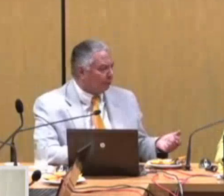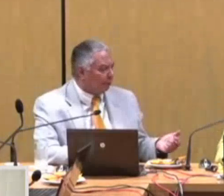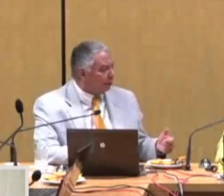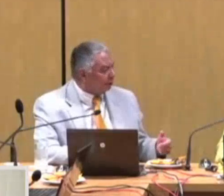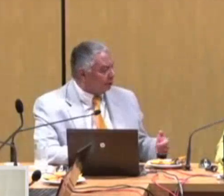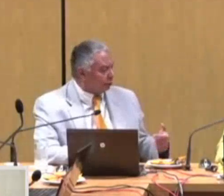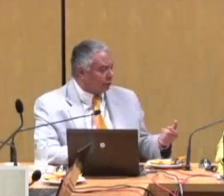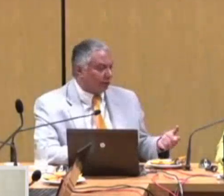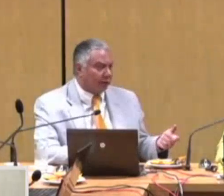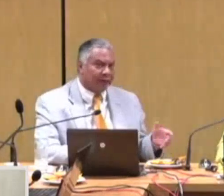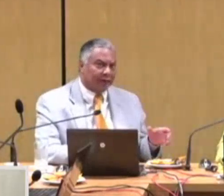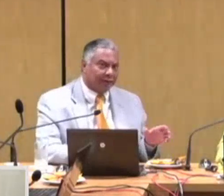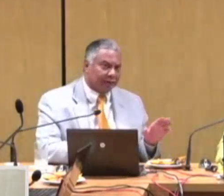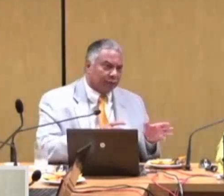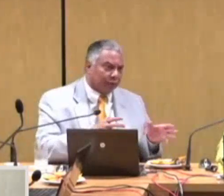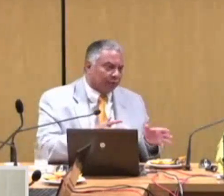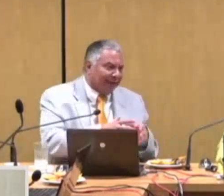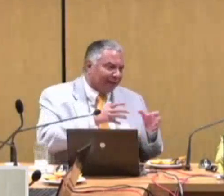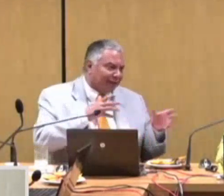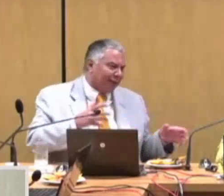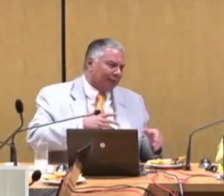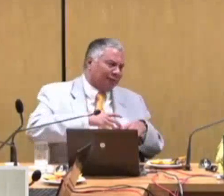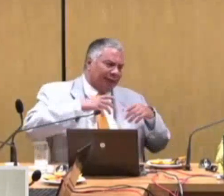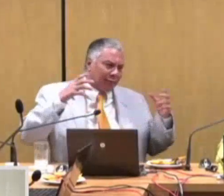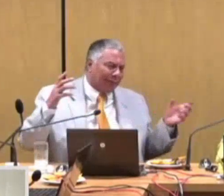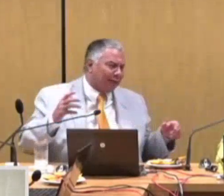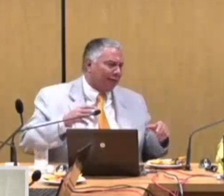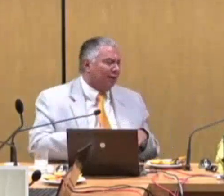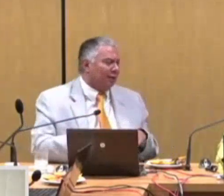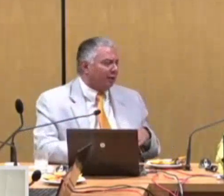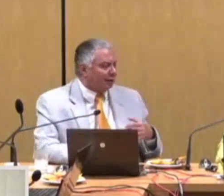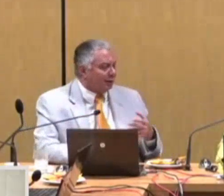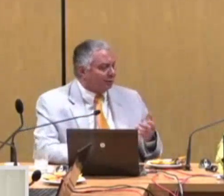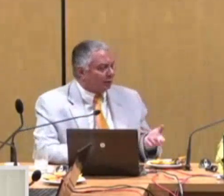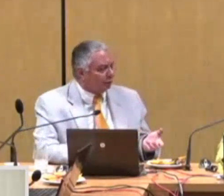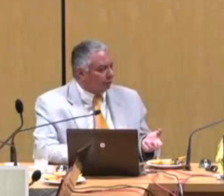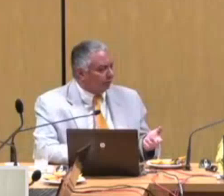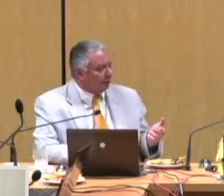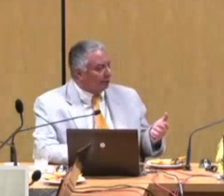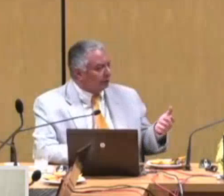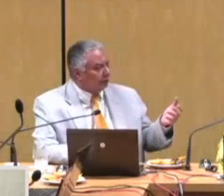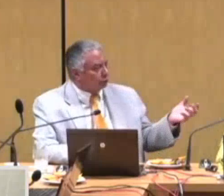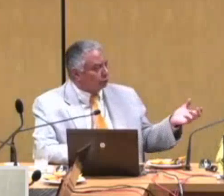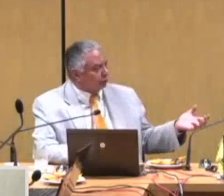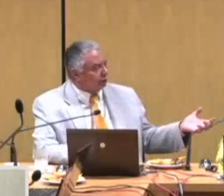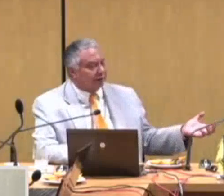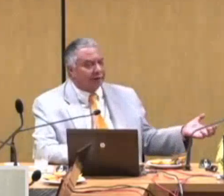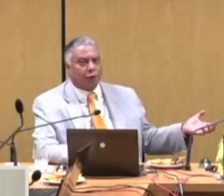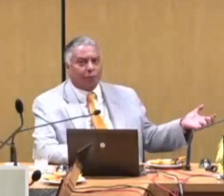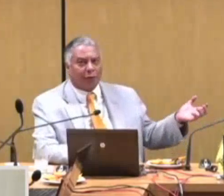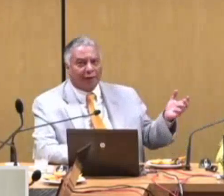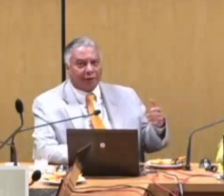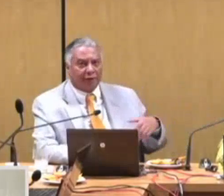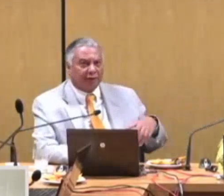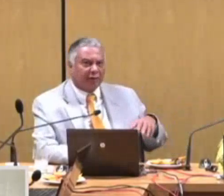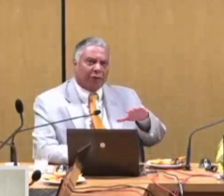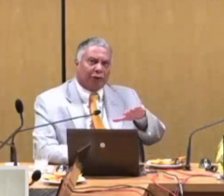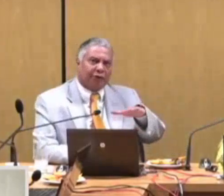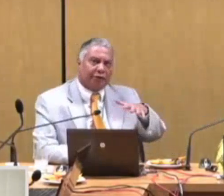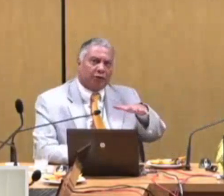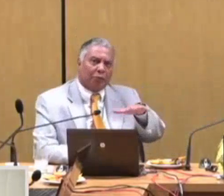tempão eu não consegui porque às vezes não tem jeito não tem espaço e elas dependiam de gente conseguir transporte